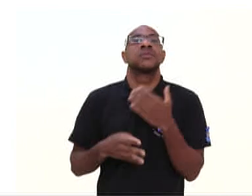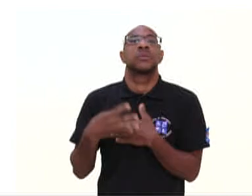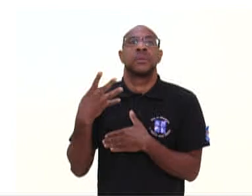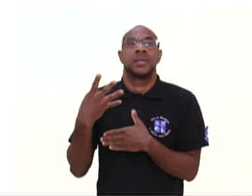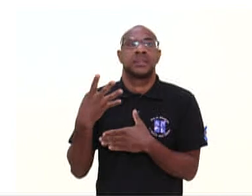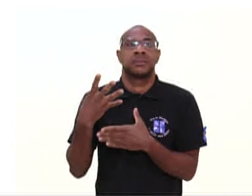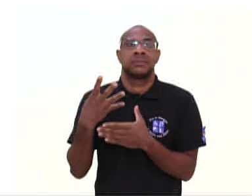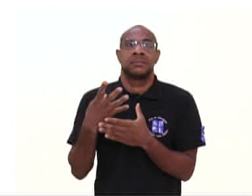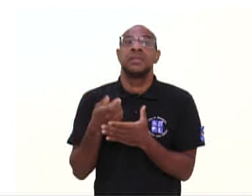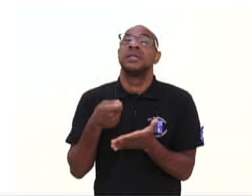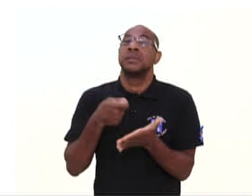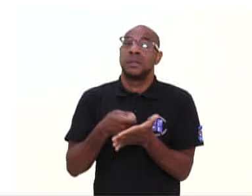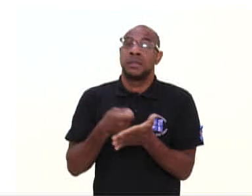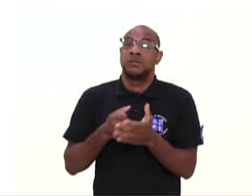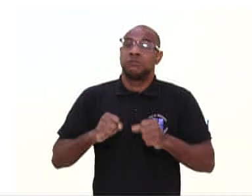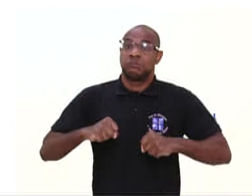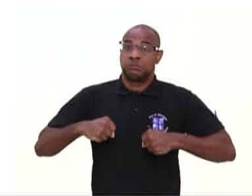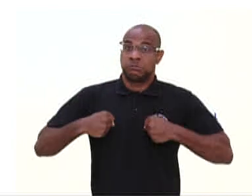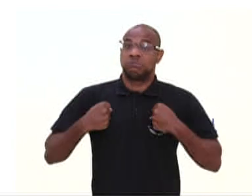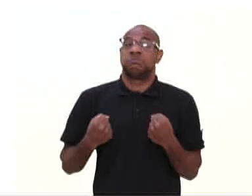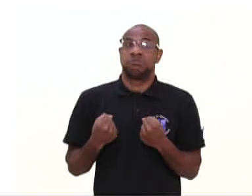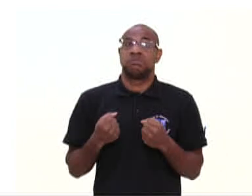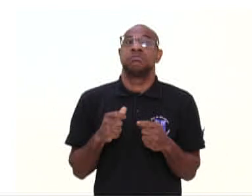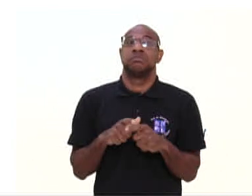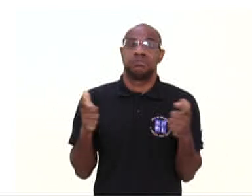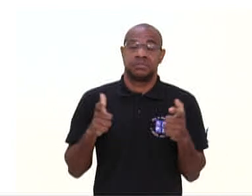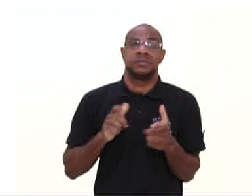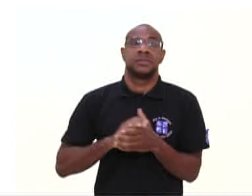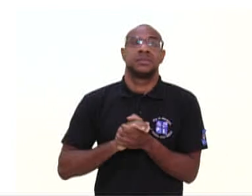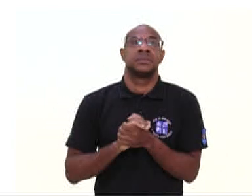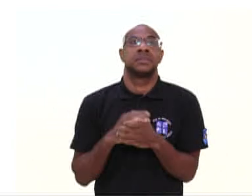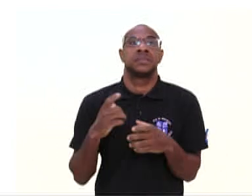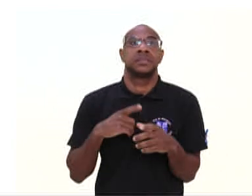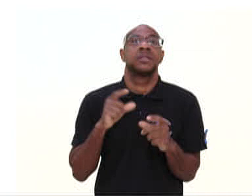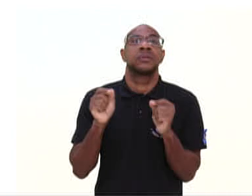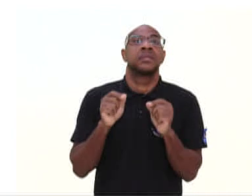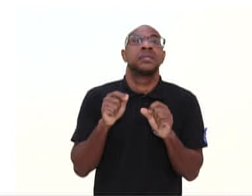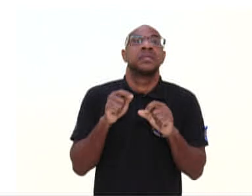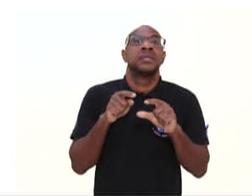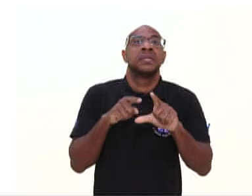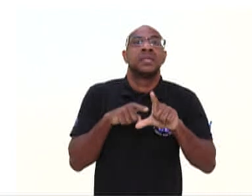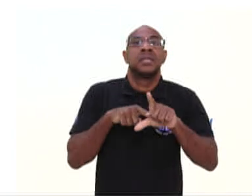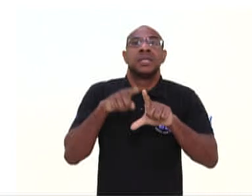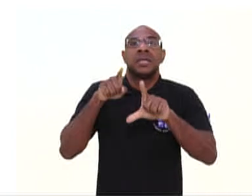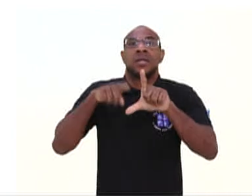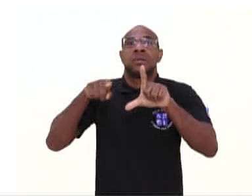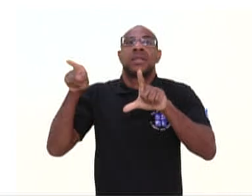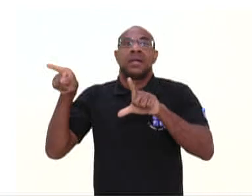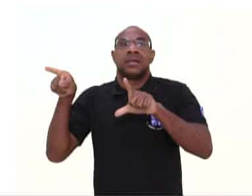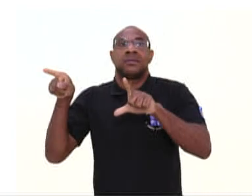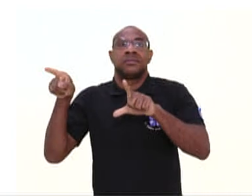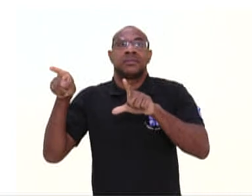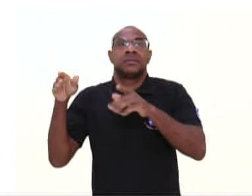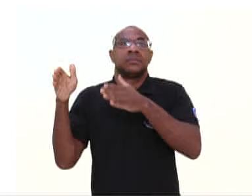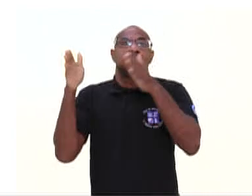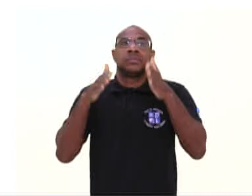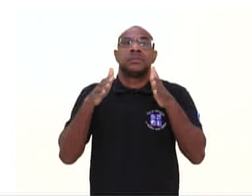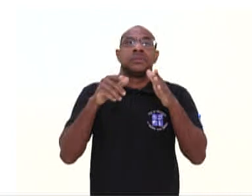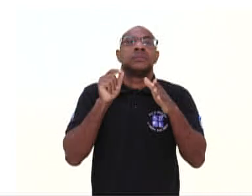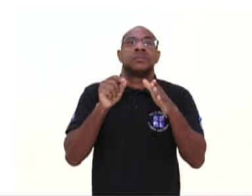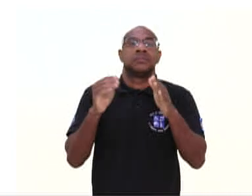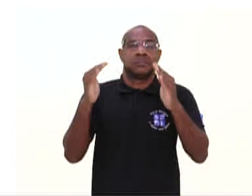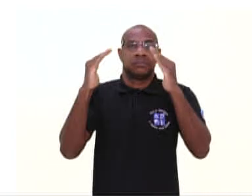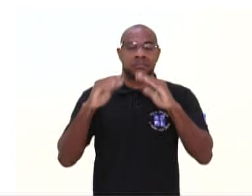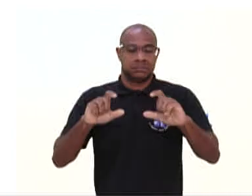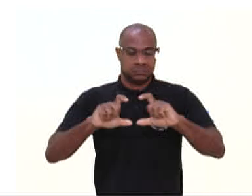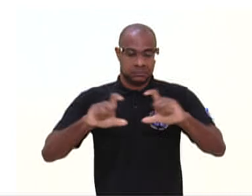vai exigir um esforço um pouco maior de vocês. Ela tem um gráfico à direita e um pouco abaixo você